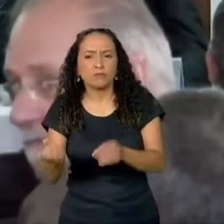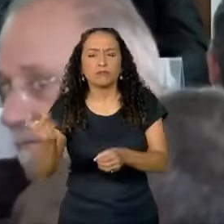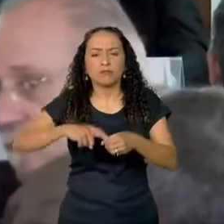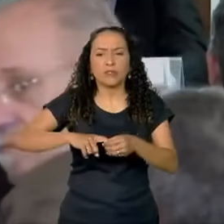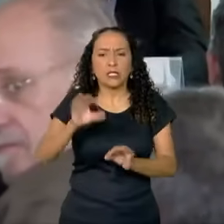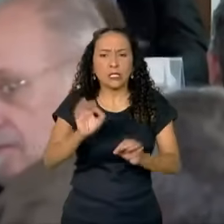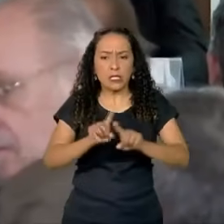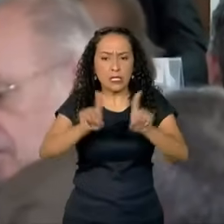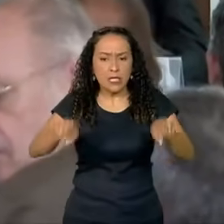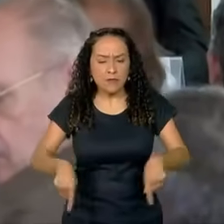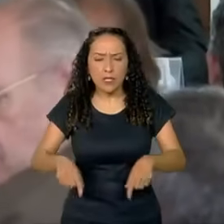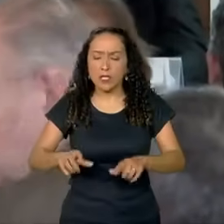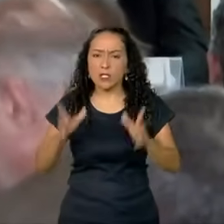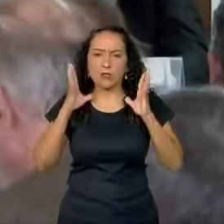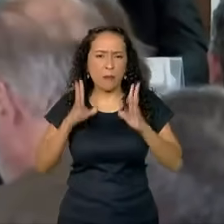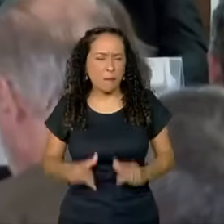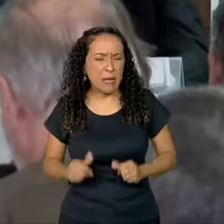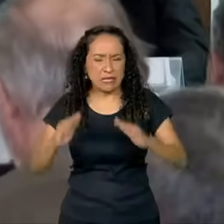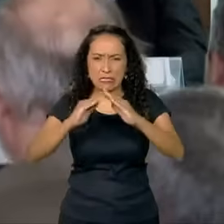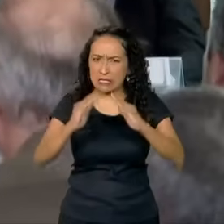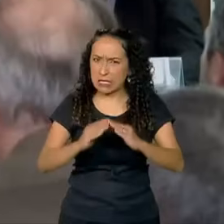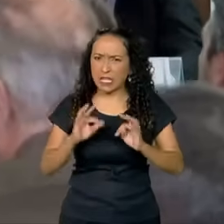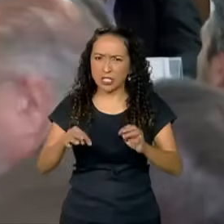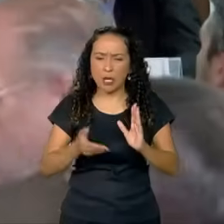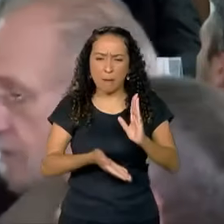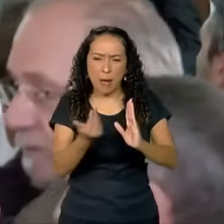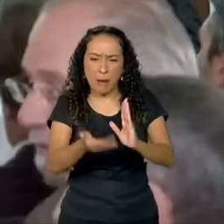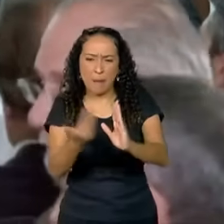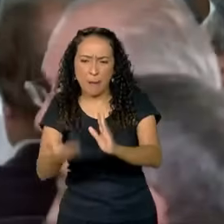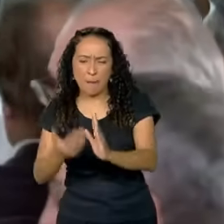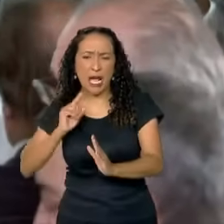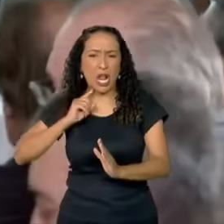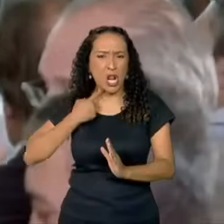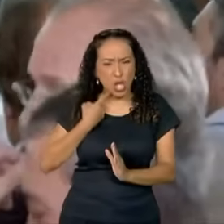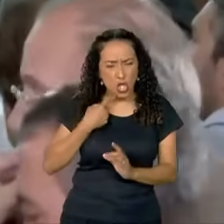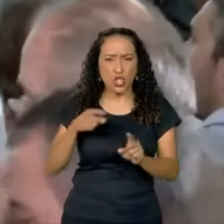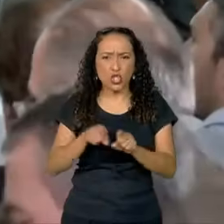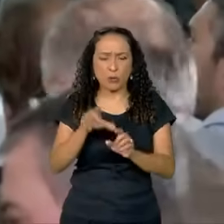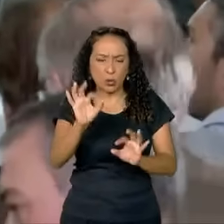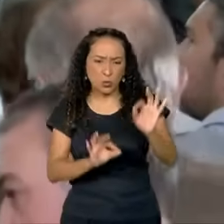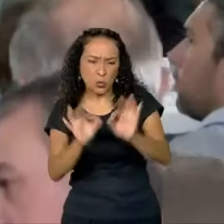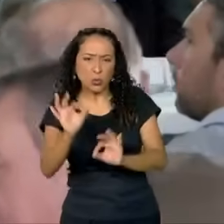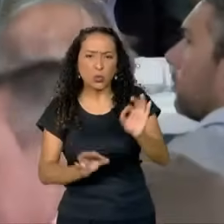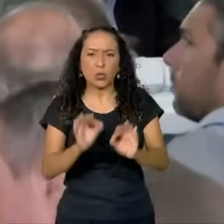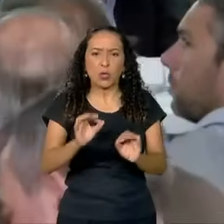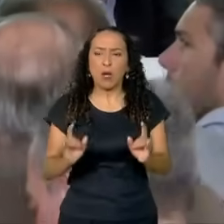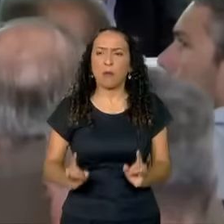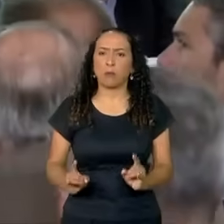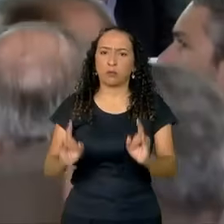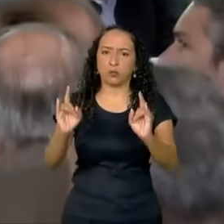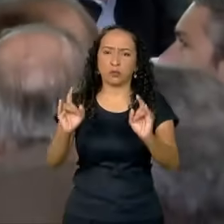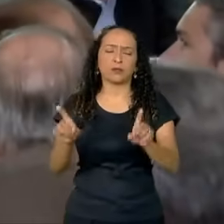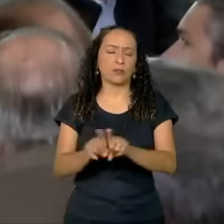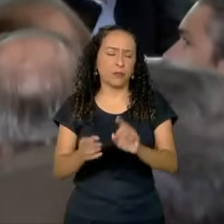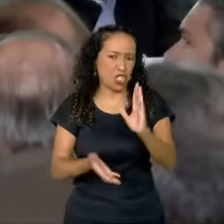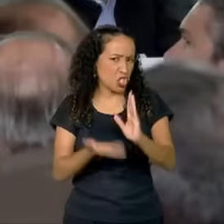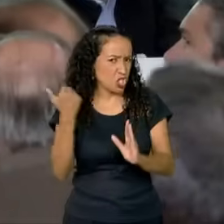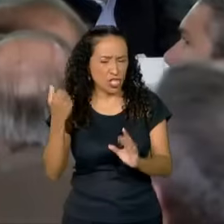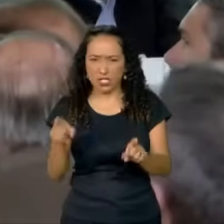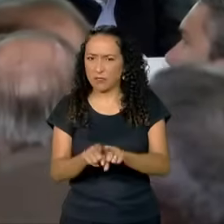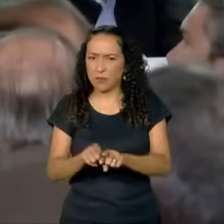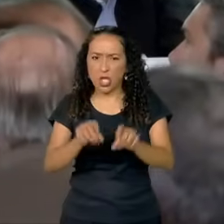serviços essenciais, limpeza das casas, remoção de escombros, desmontagem das edificações e estruturas que